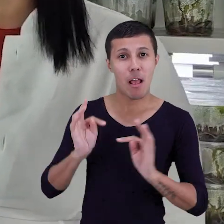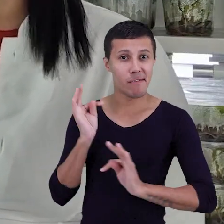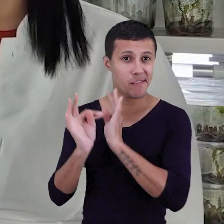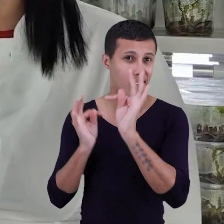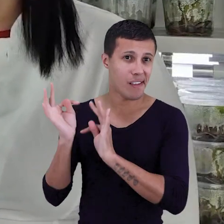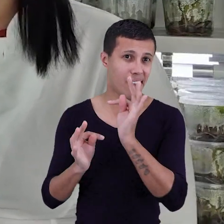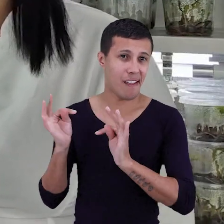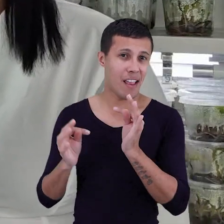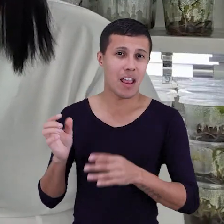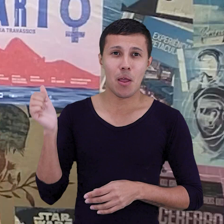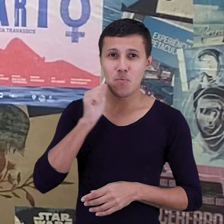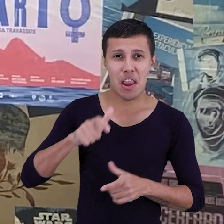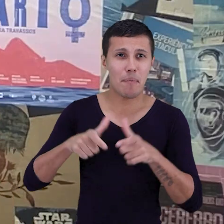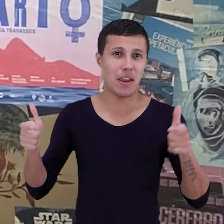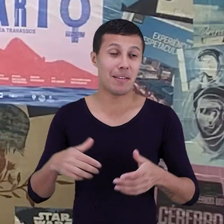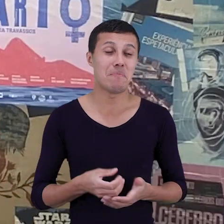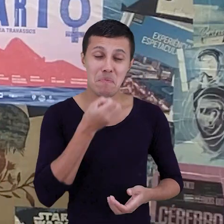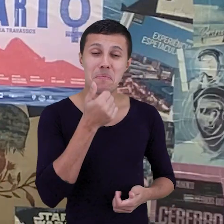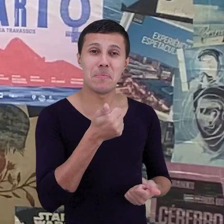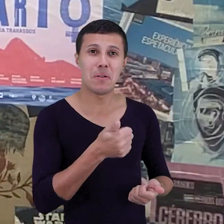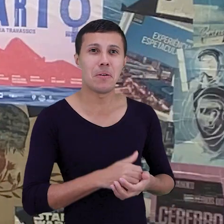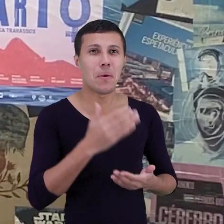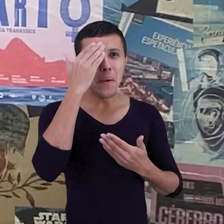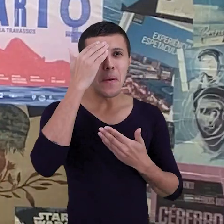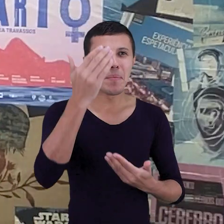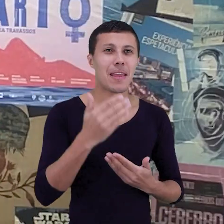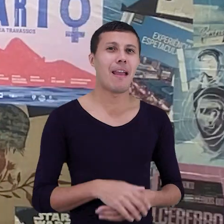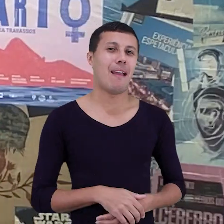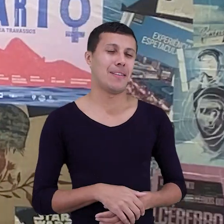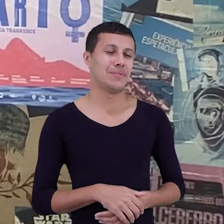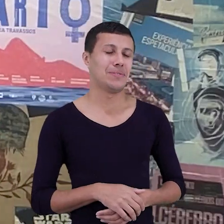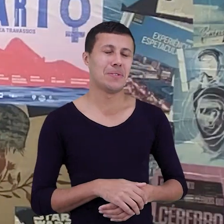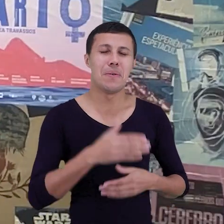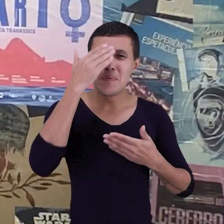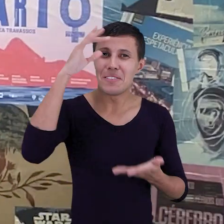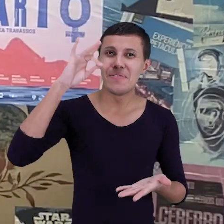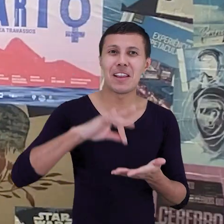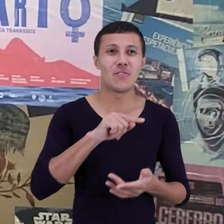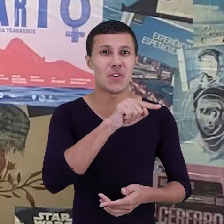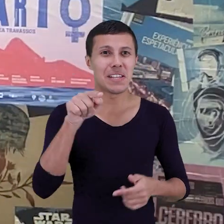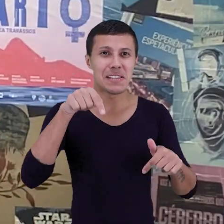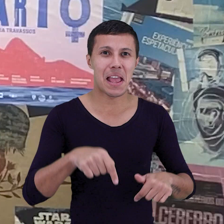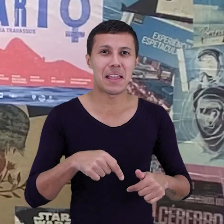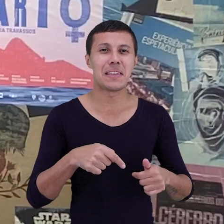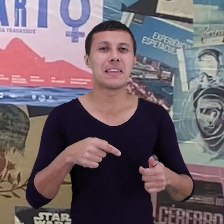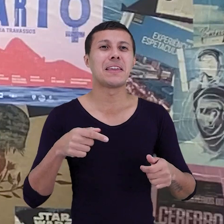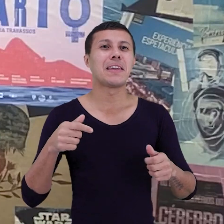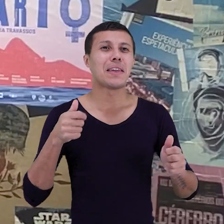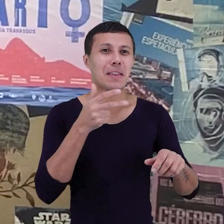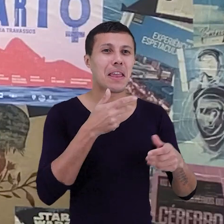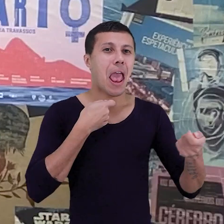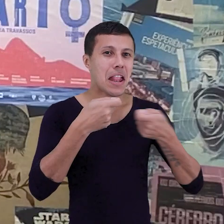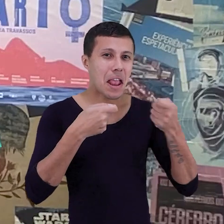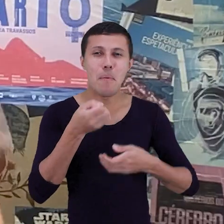tecnologia. São mulheres mesmo. Muito bom. Valeu, meninas. Muito obrigada, viu? Obrigada aí por participar do Inovar é um Parto Fora do Eixo. Muito